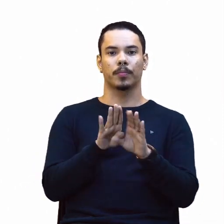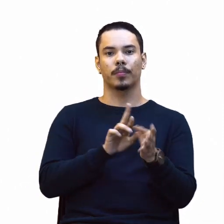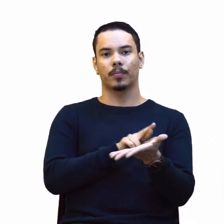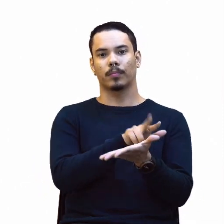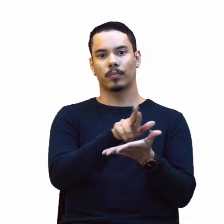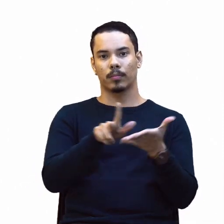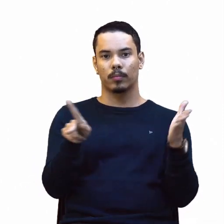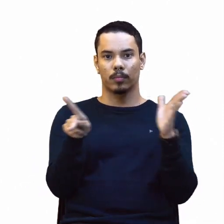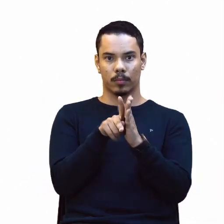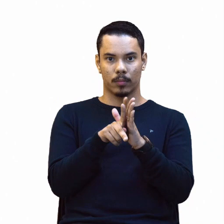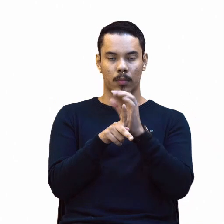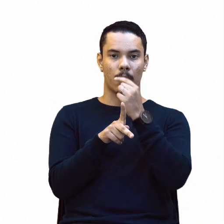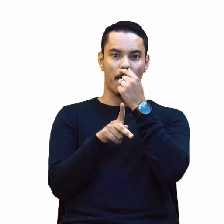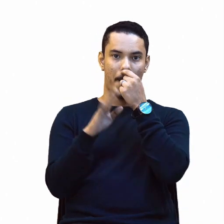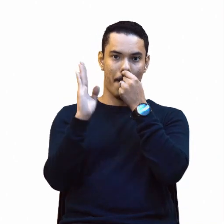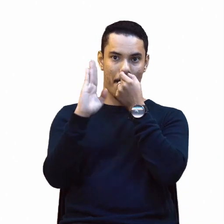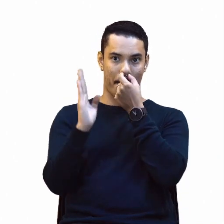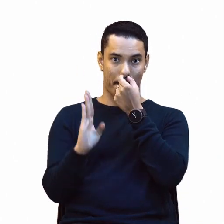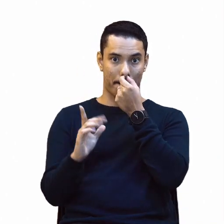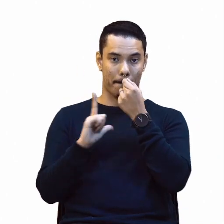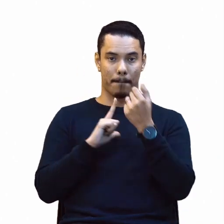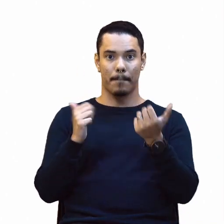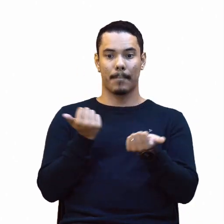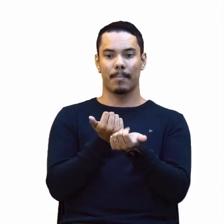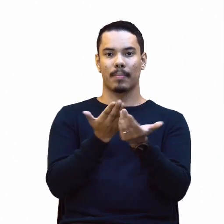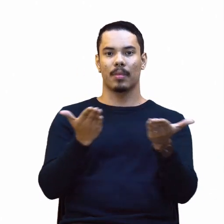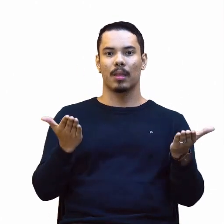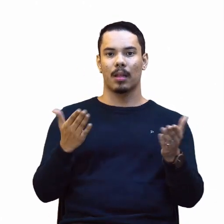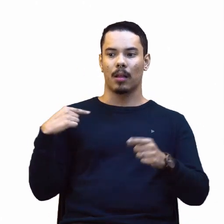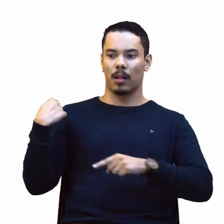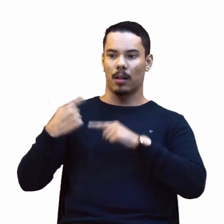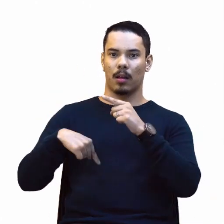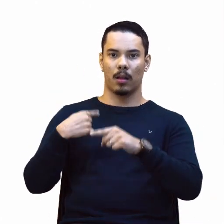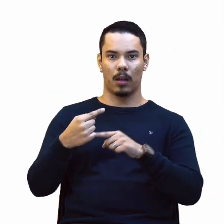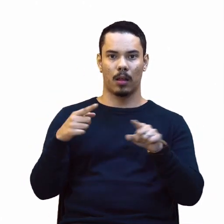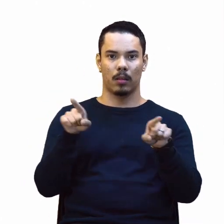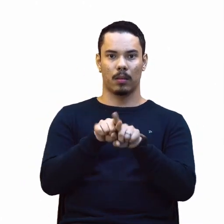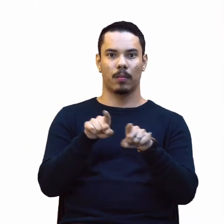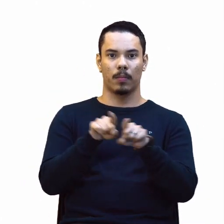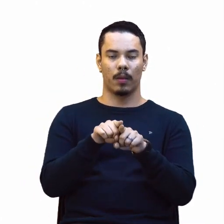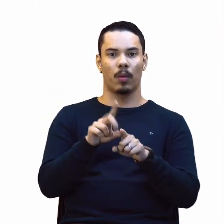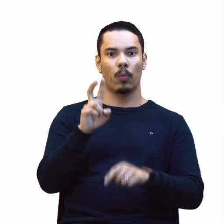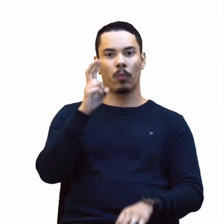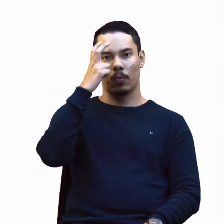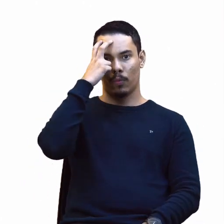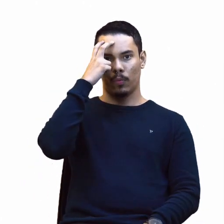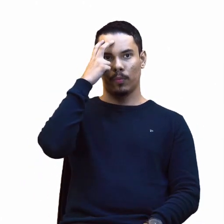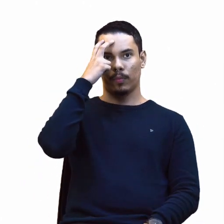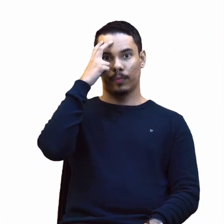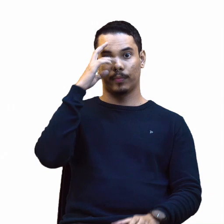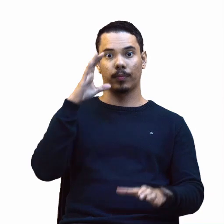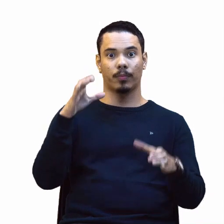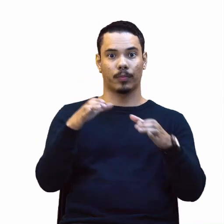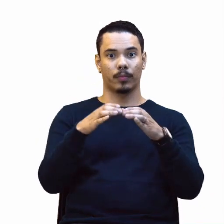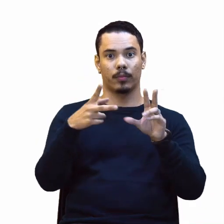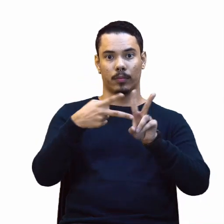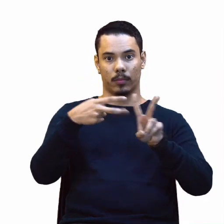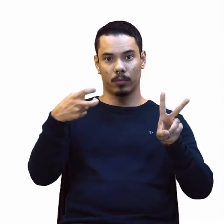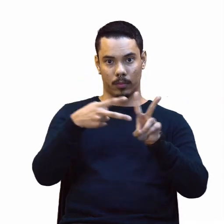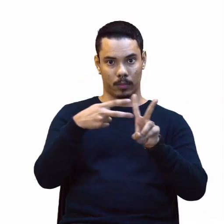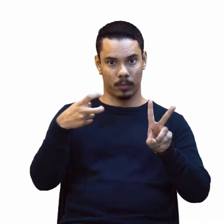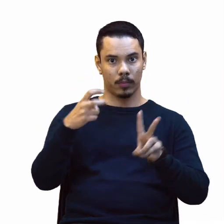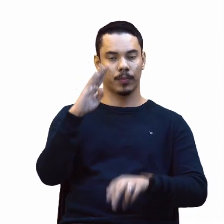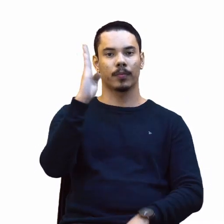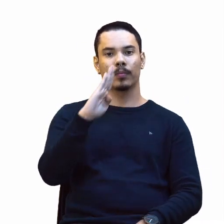Brasil deixaram um pouco de seu legado e de sua cultura. As comunidades indígenas brasileiras